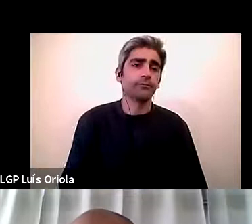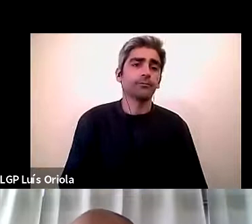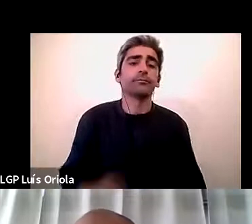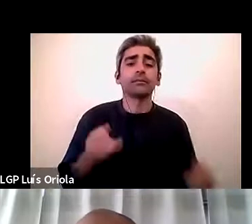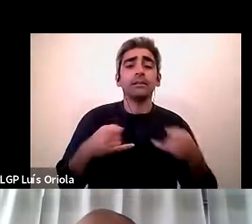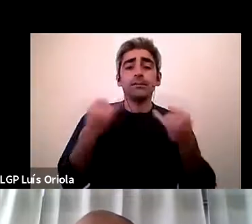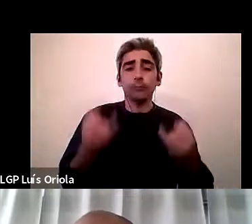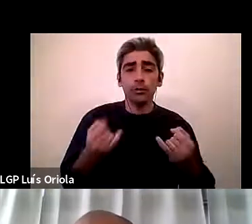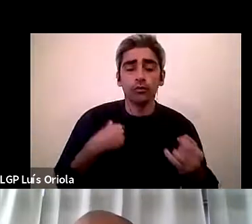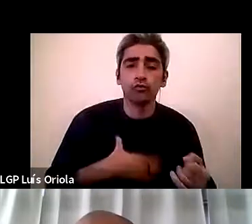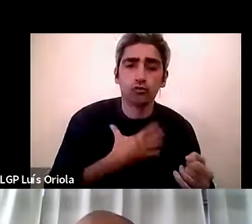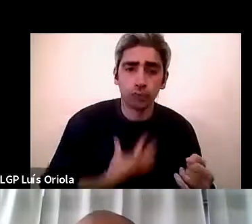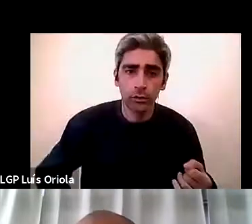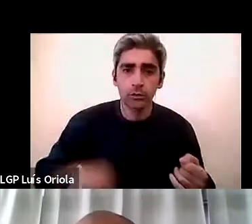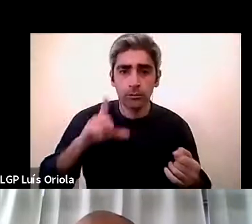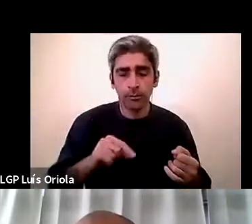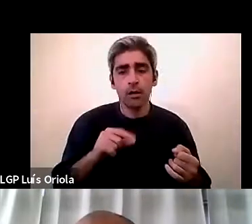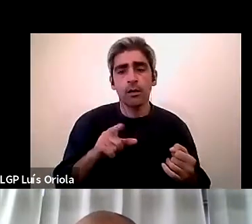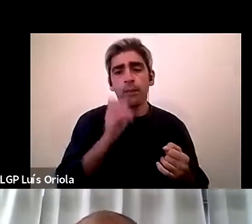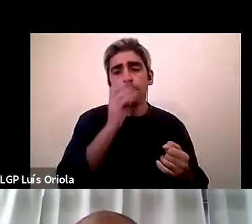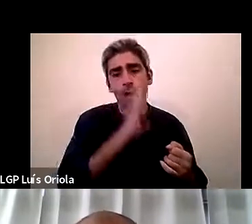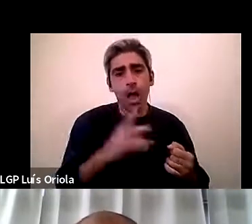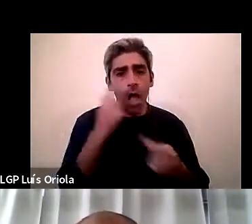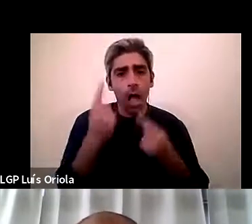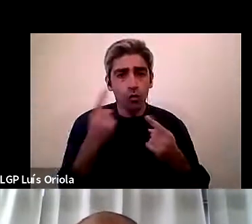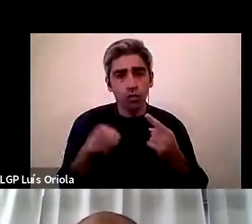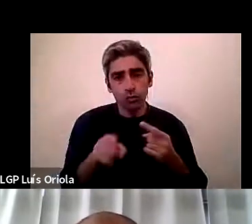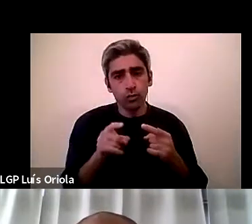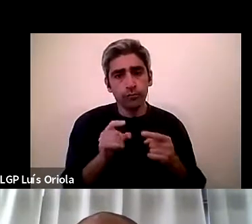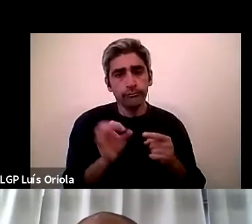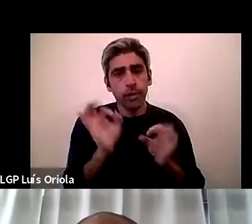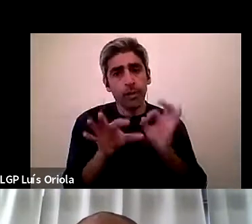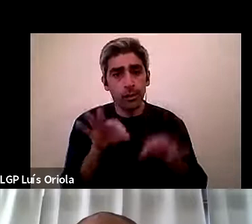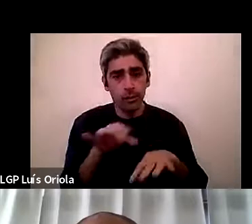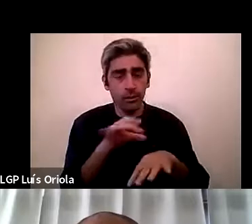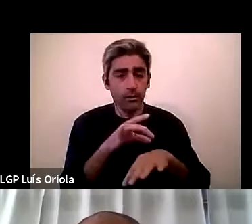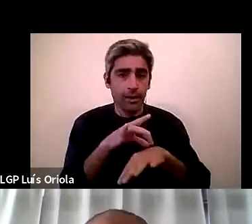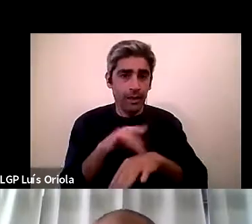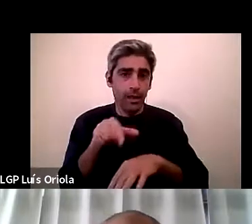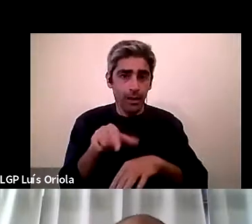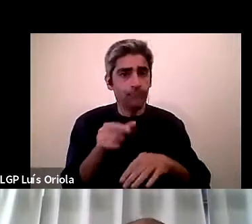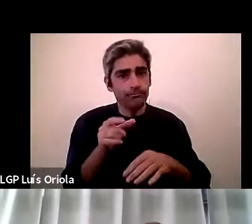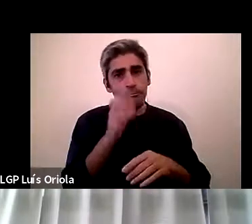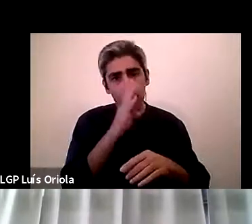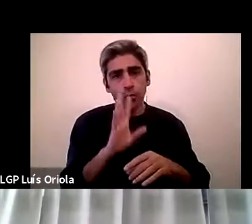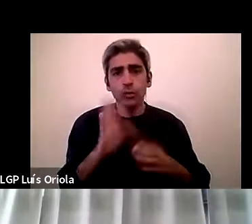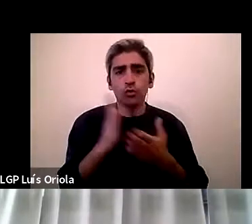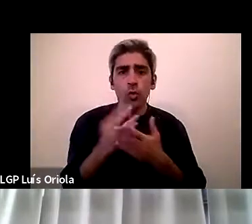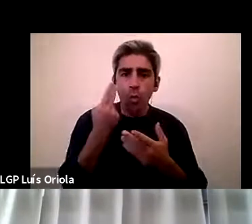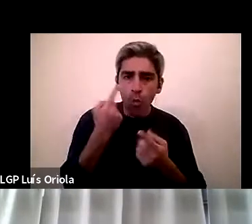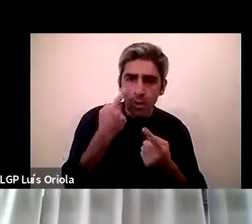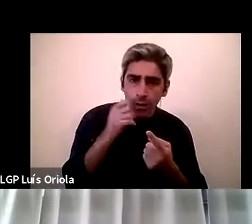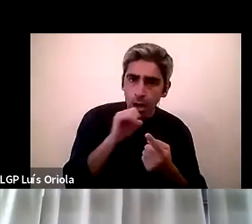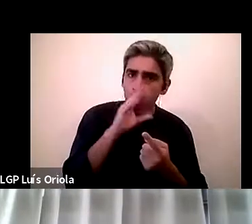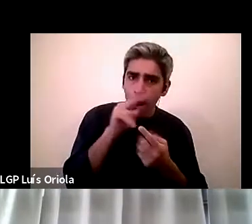Depois, gostaria ainda que colocassem em prática algumas das ideias que estão no guia. Não é? Portanto, mais do que conhecermos um conjunto de